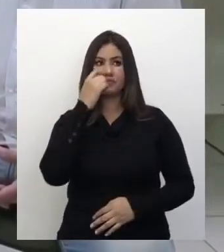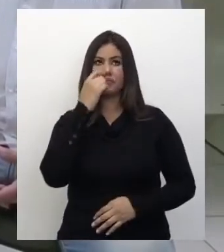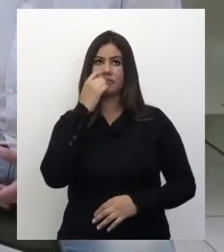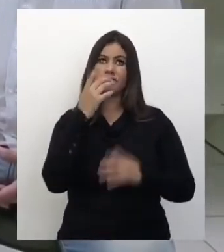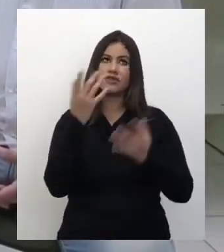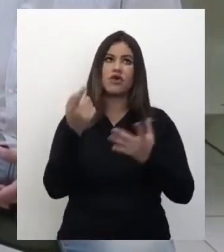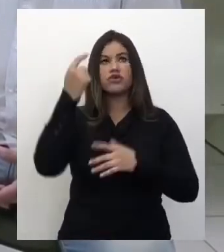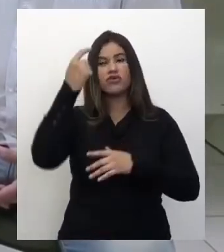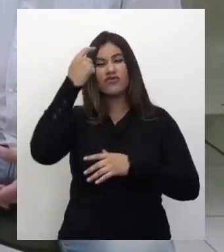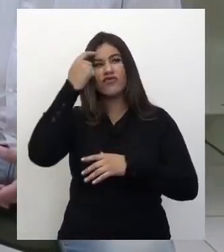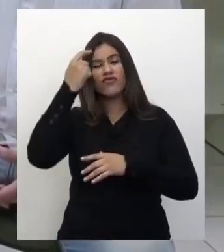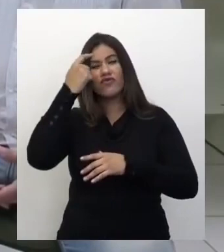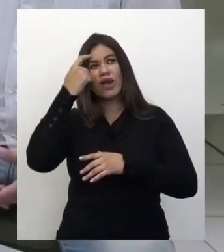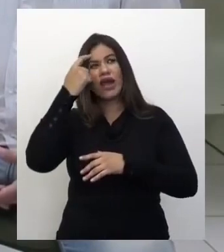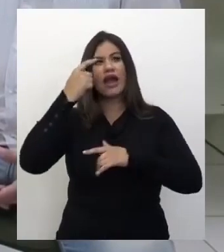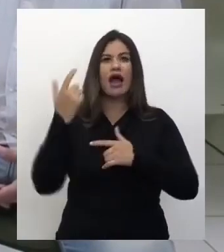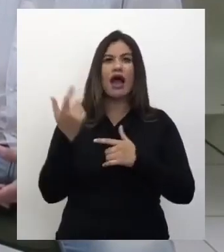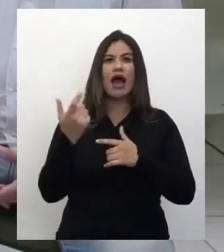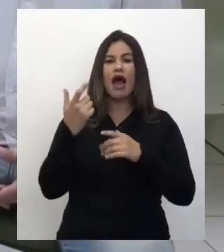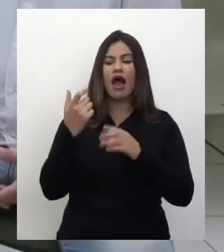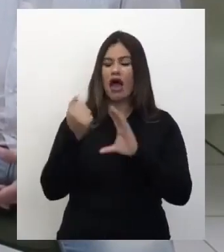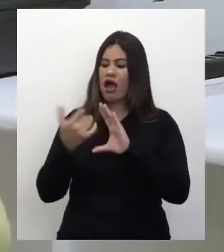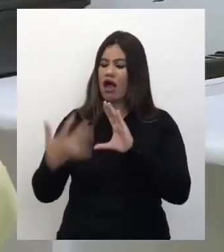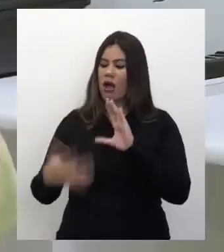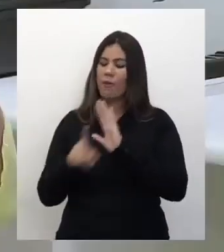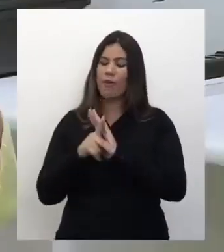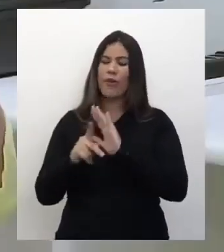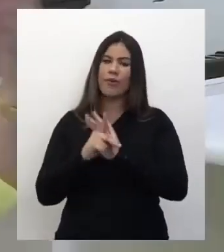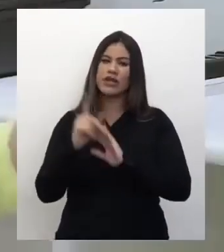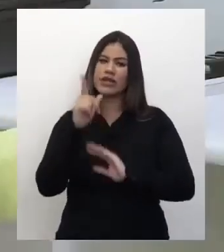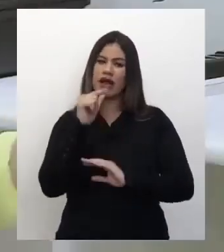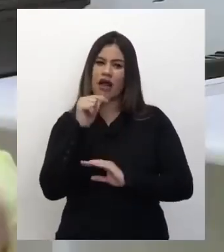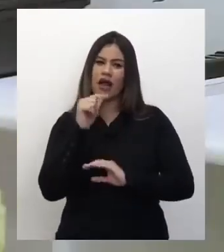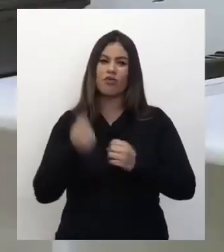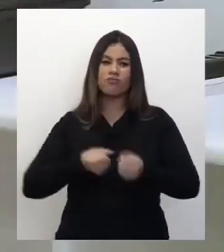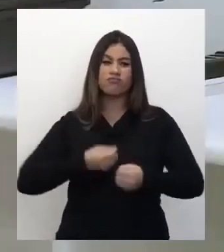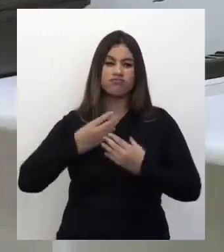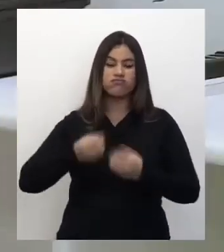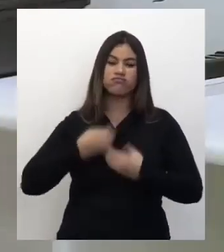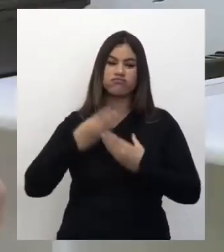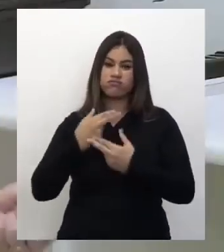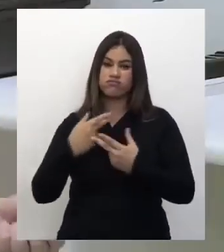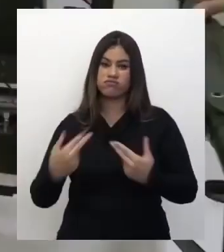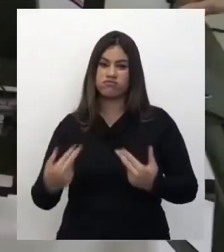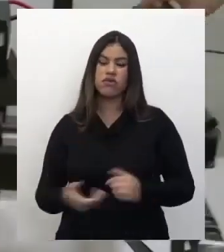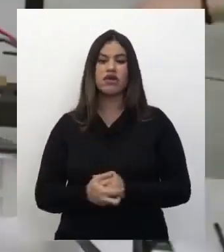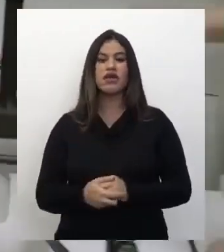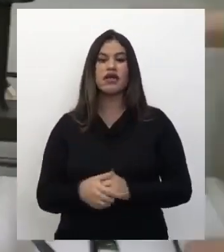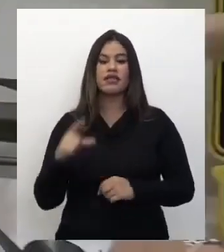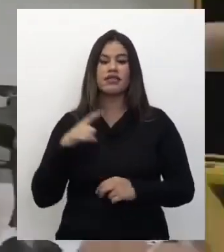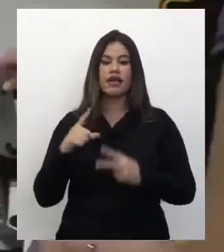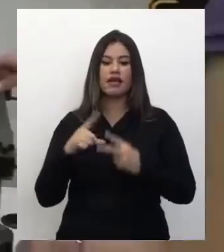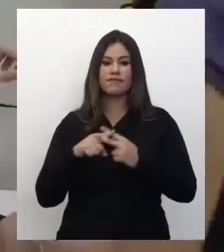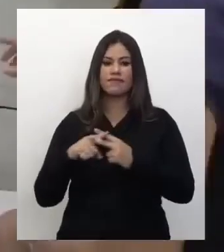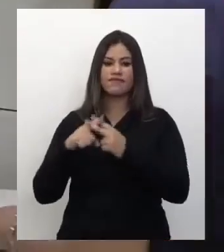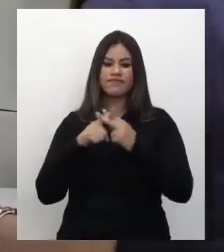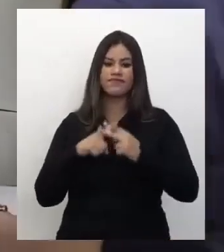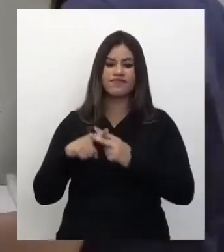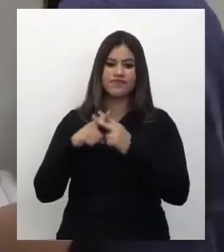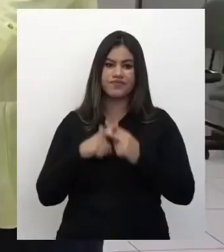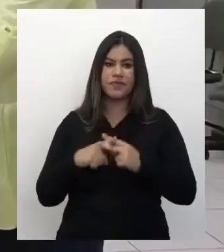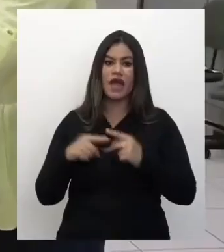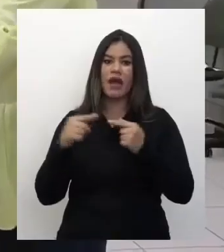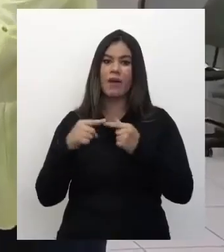com as propriedades, as características da água. Nós temos instrumentos que são utilizados em campo